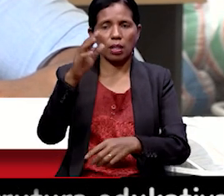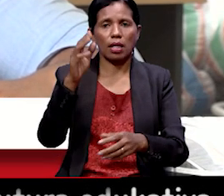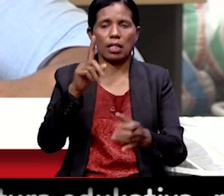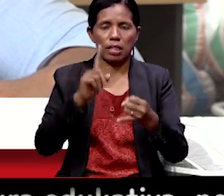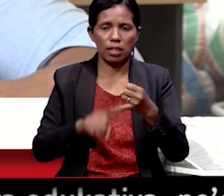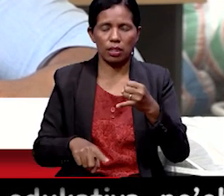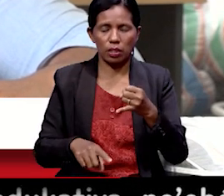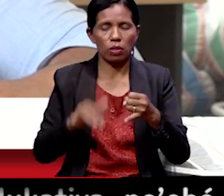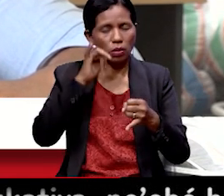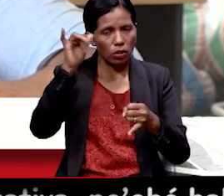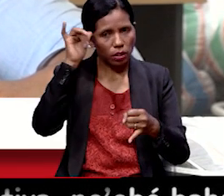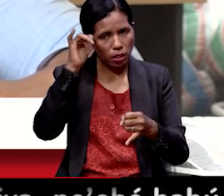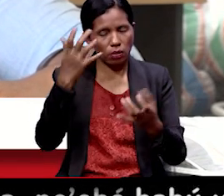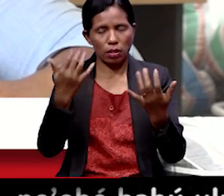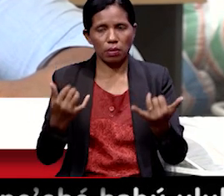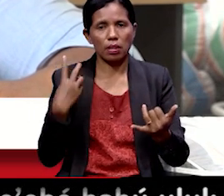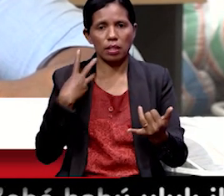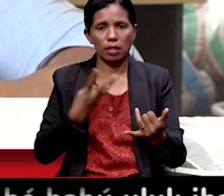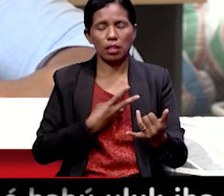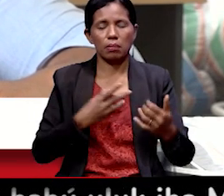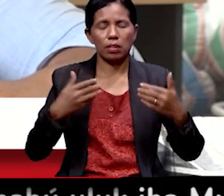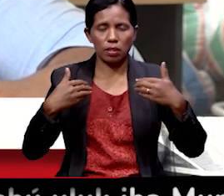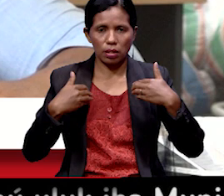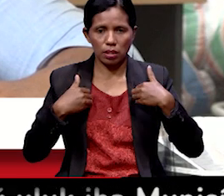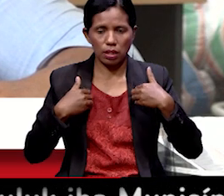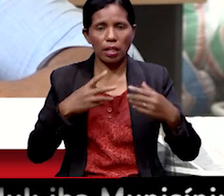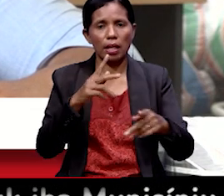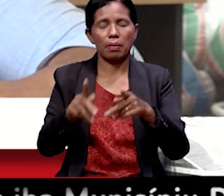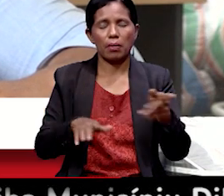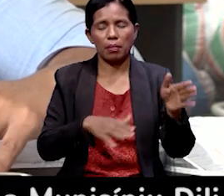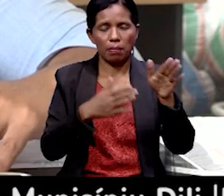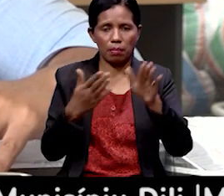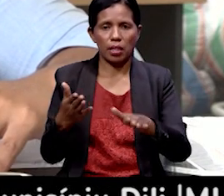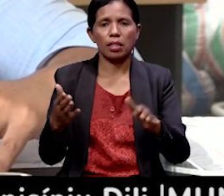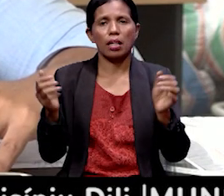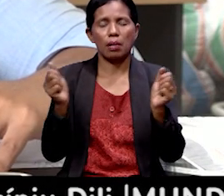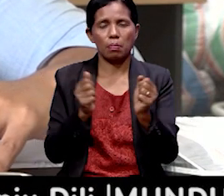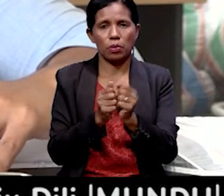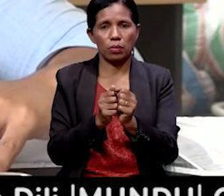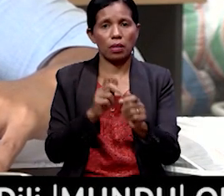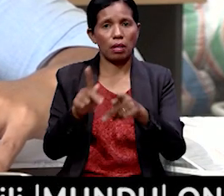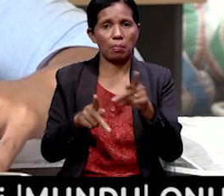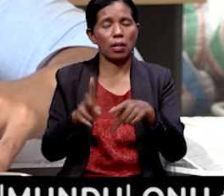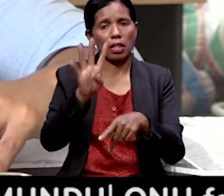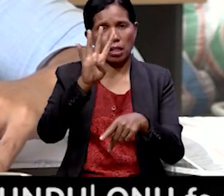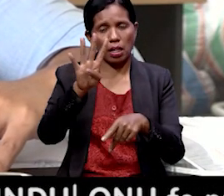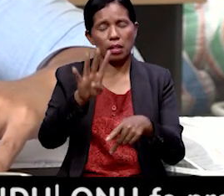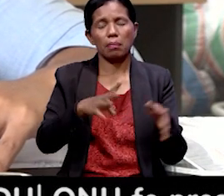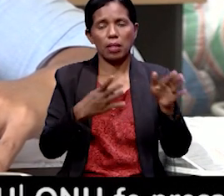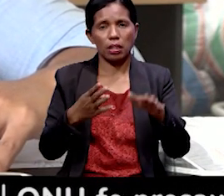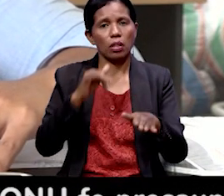Ohim, itamos ia kazu obitu, amutuk Nainhat, Josei, nain